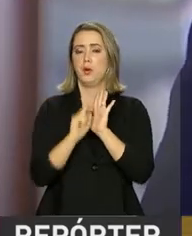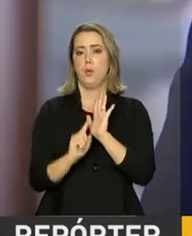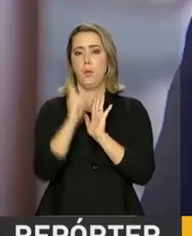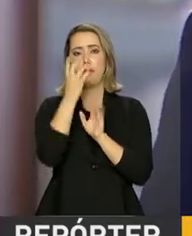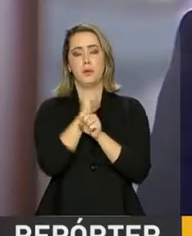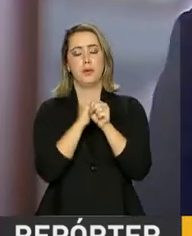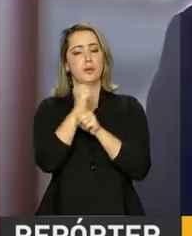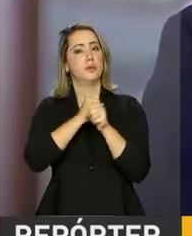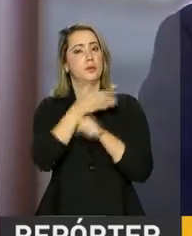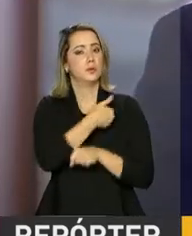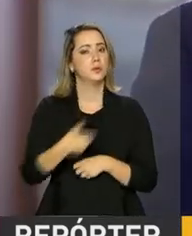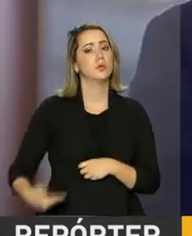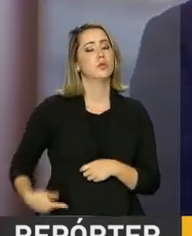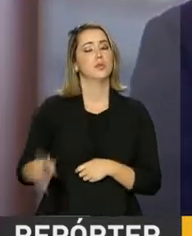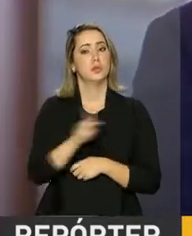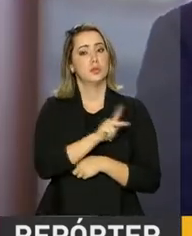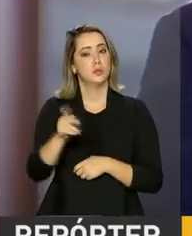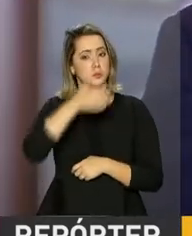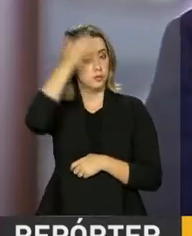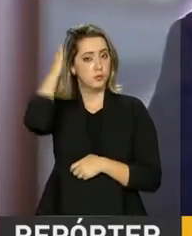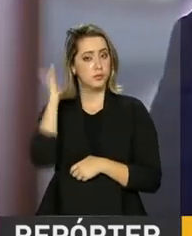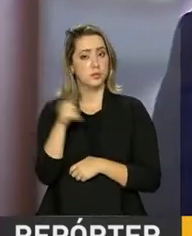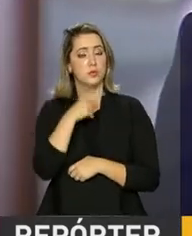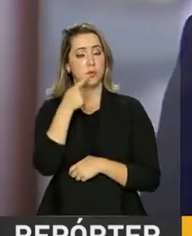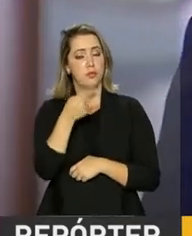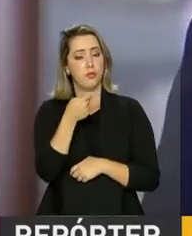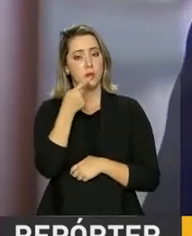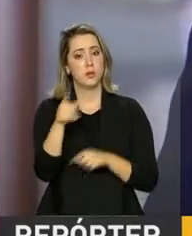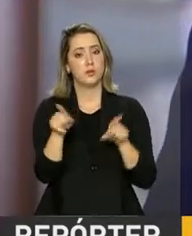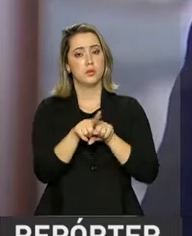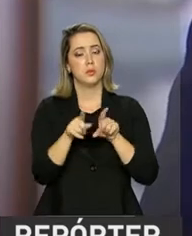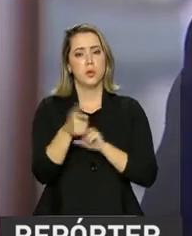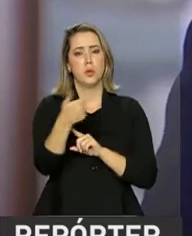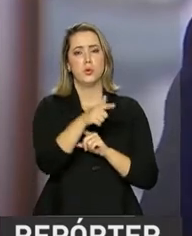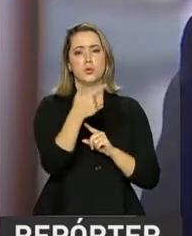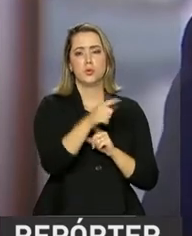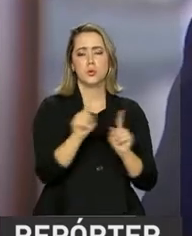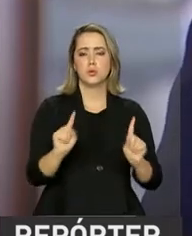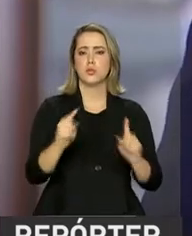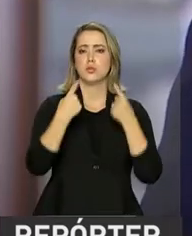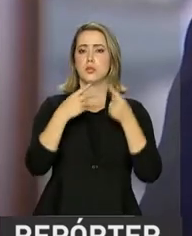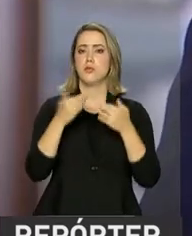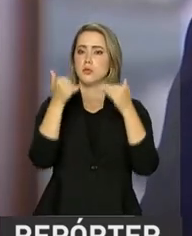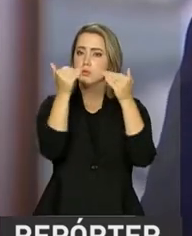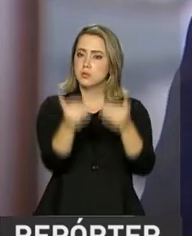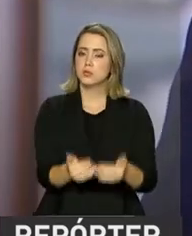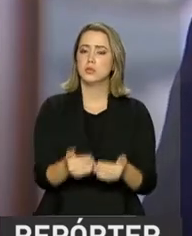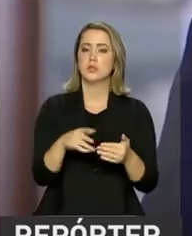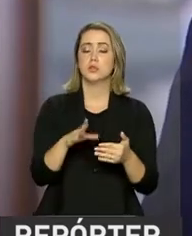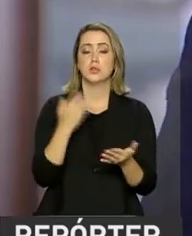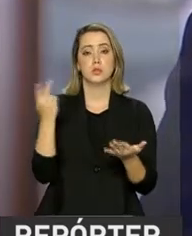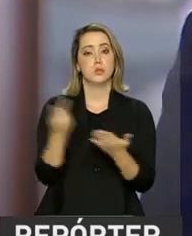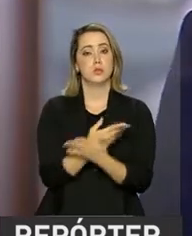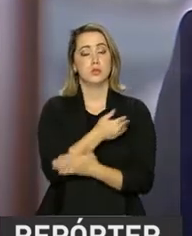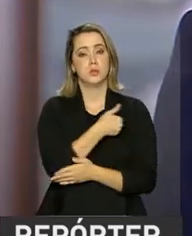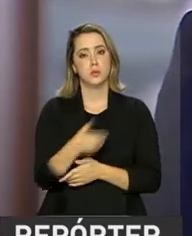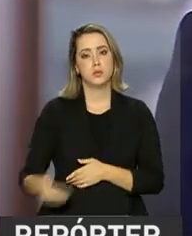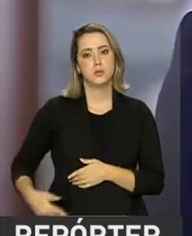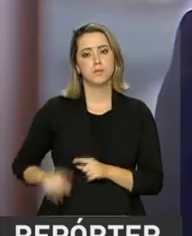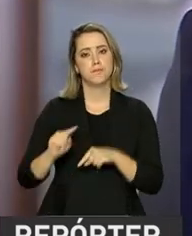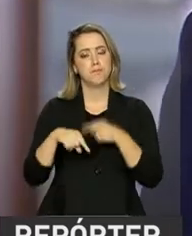da nova gestão o presidente michel temer citou ainda outros desafios que vão ser enfrentados pelo governo nos próximos